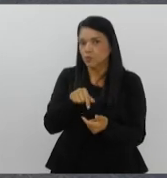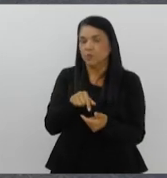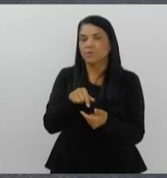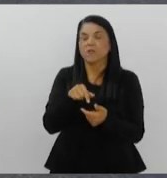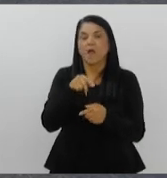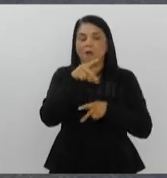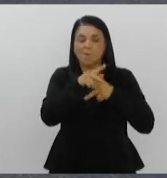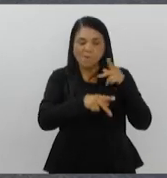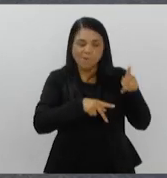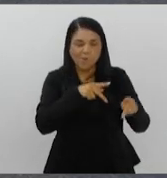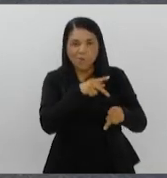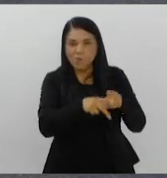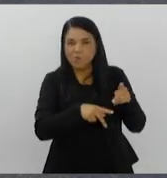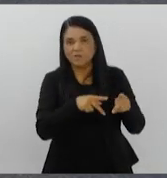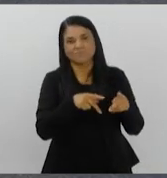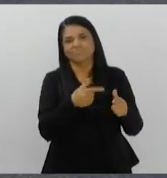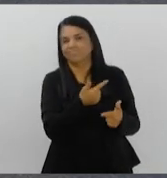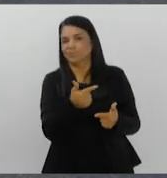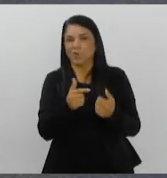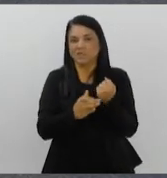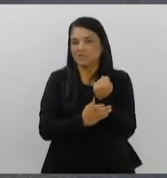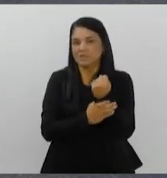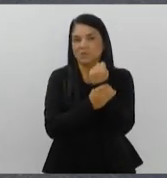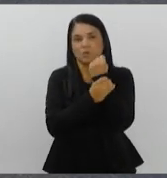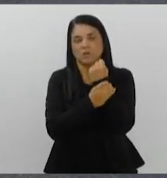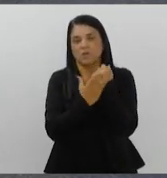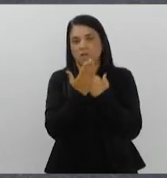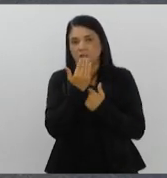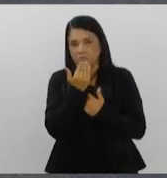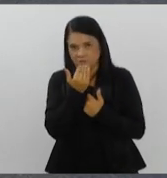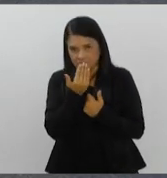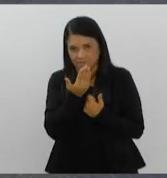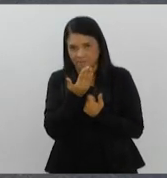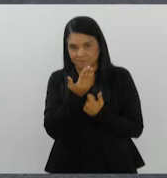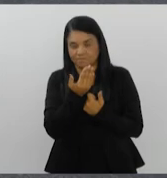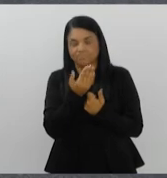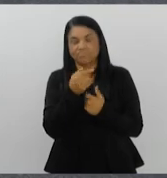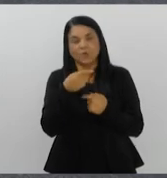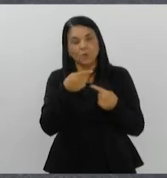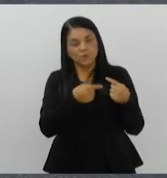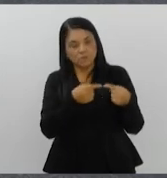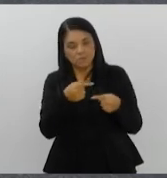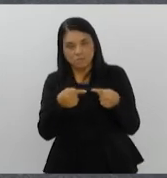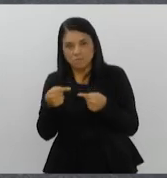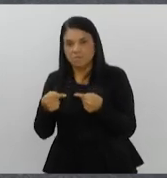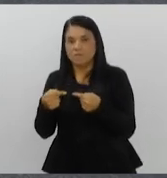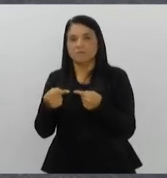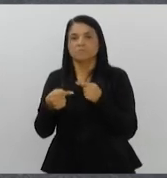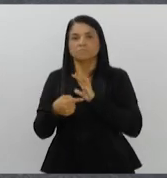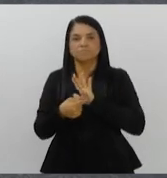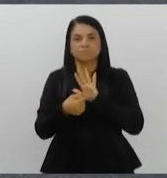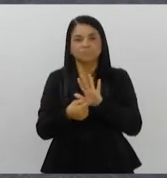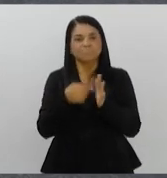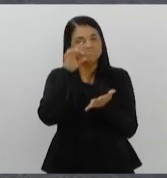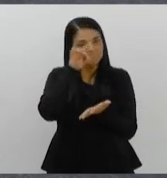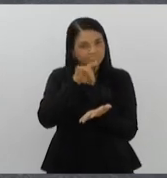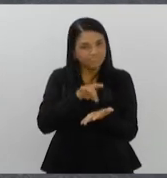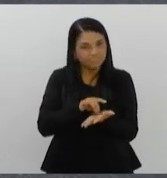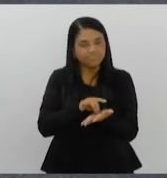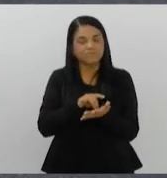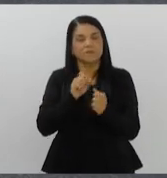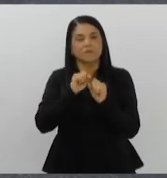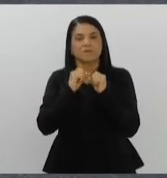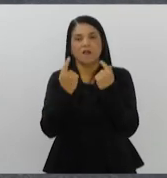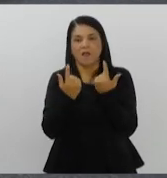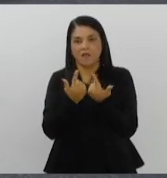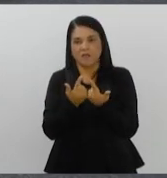população não está segura alimentarmente. Então, esse é um debate que a gente tem trazido de maneira muito concreta dentro dessa casa e